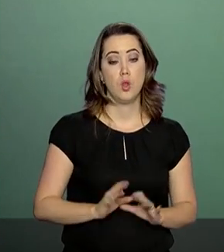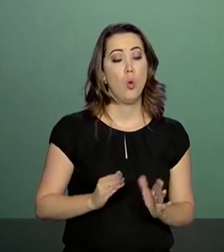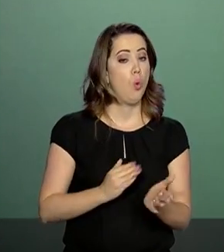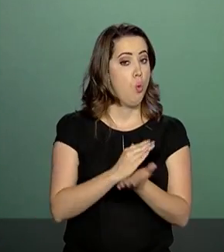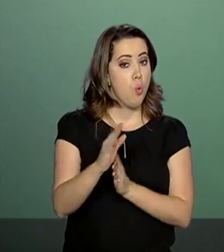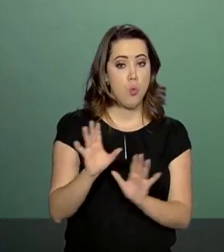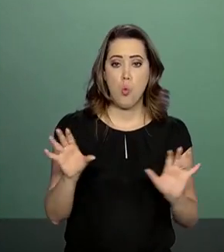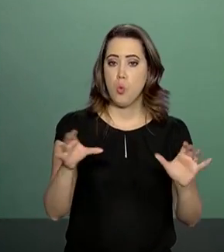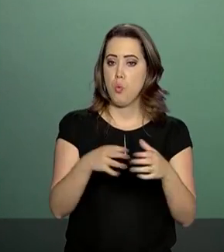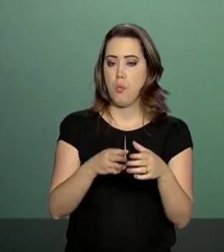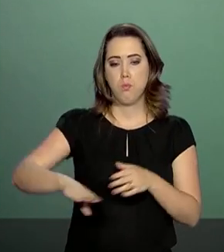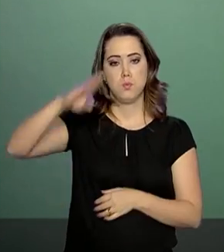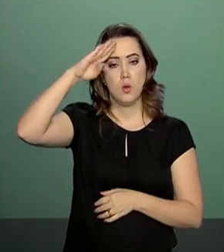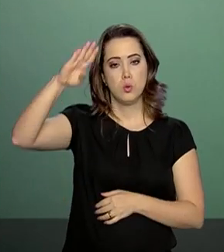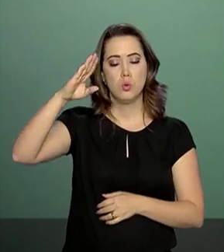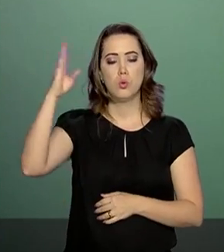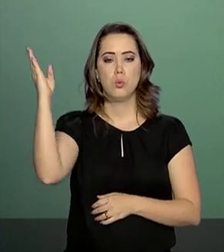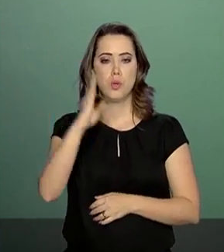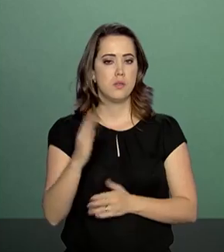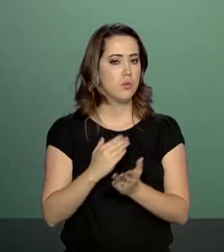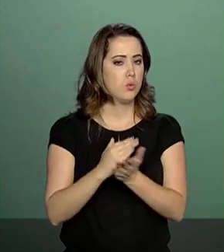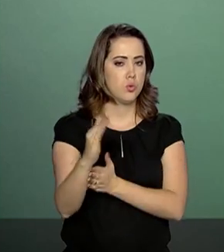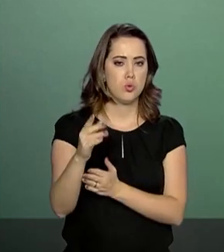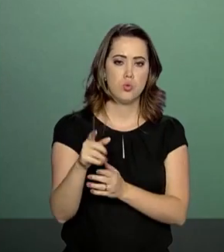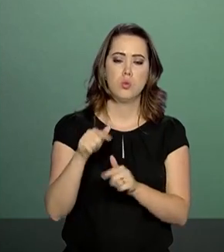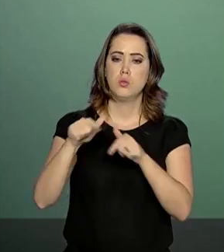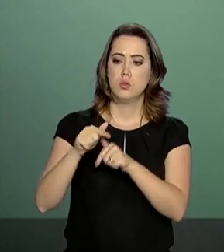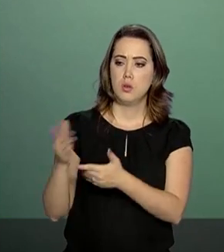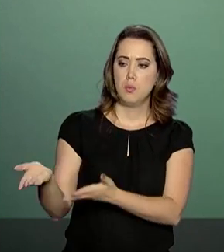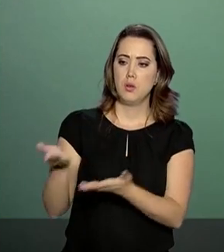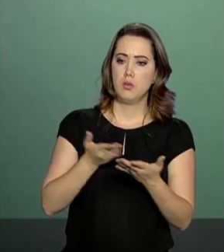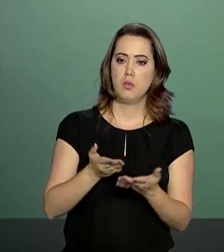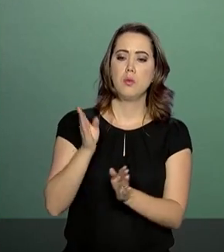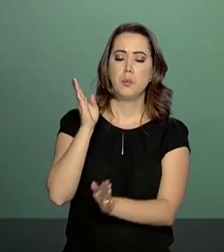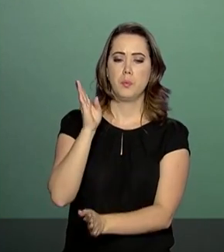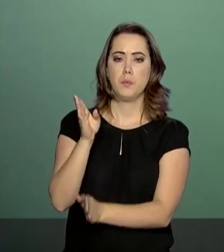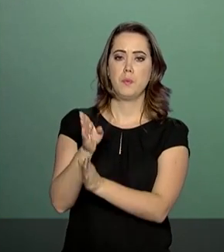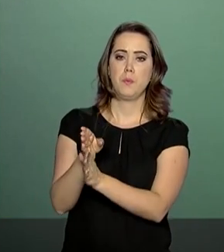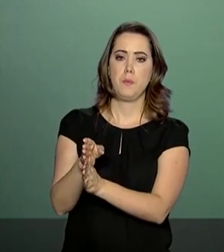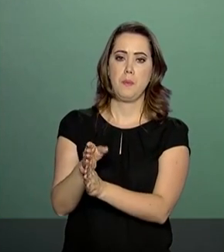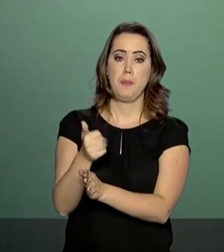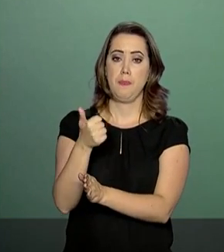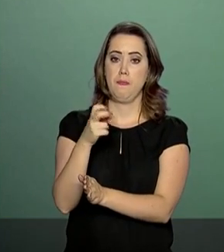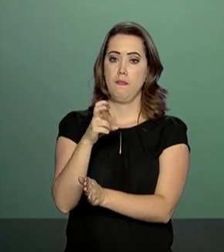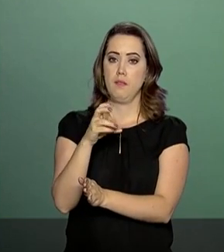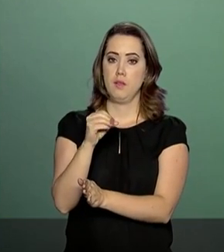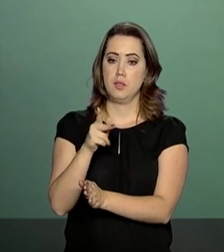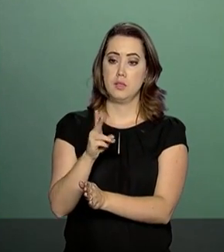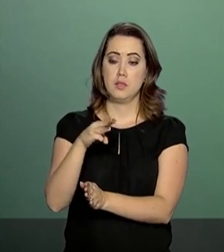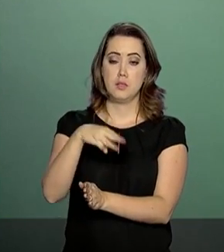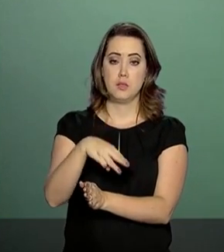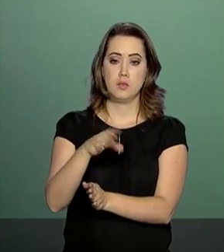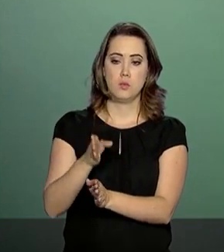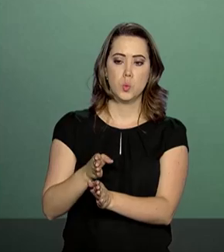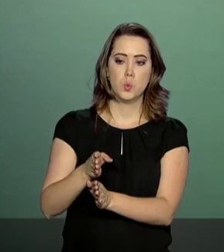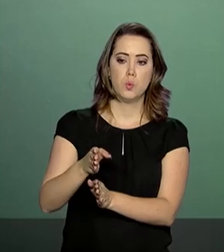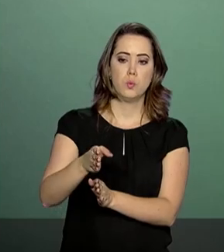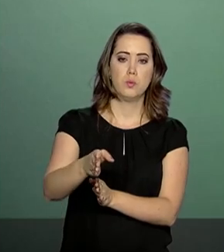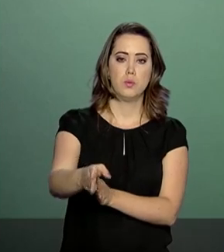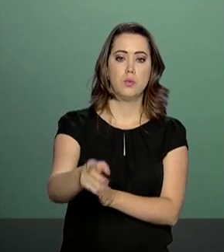operação eh na operação acolhida e na faixa de Fronteira nos 150 km que é